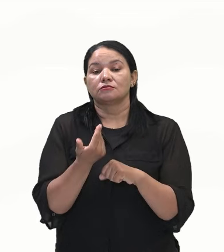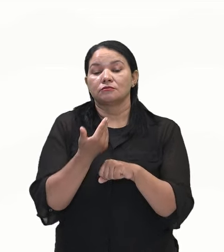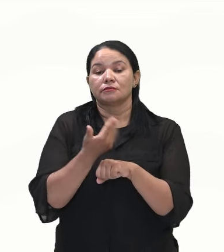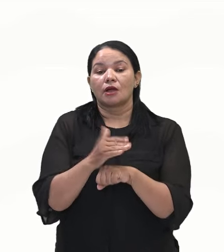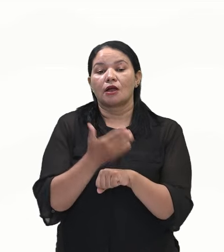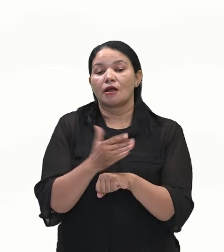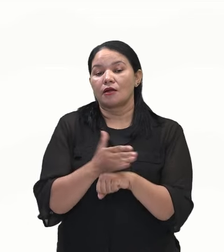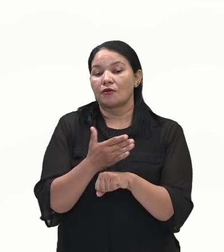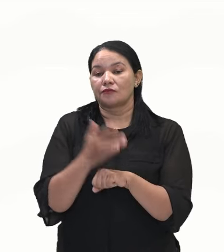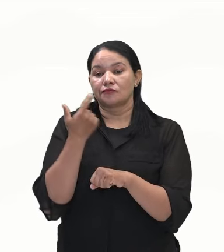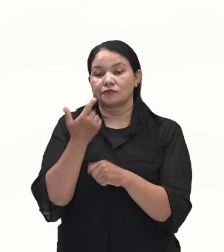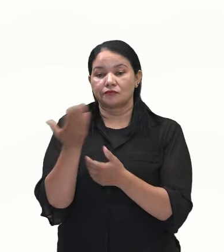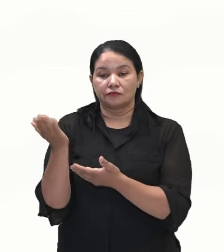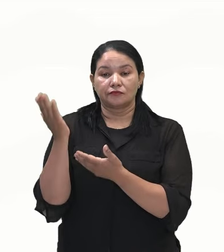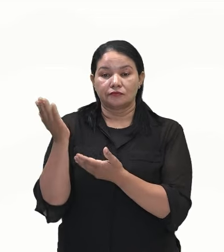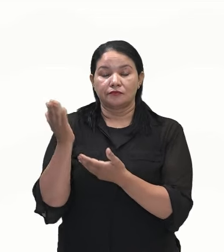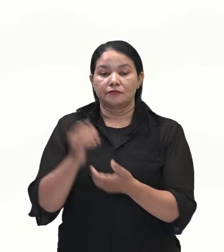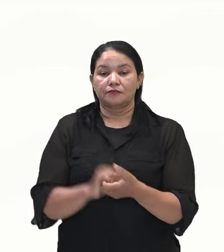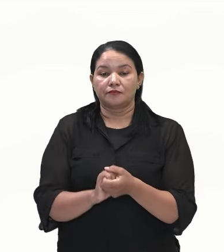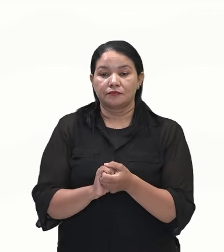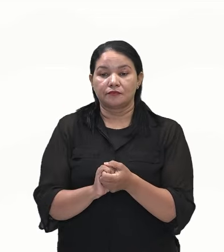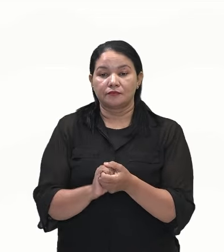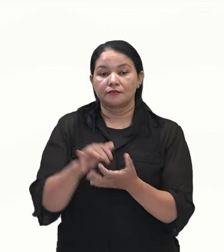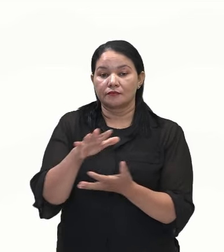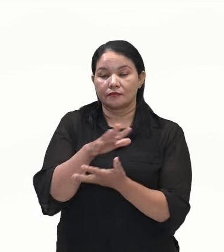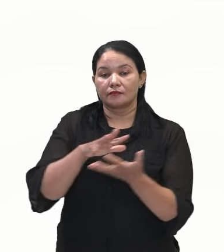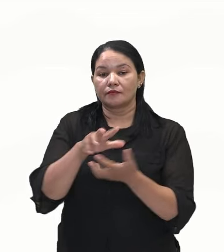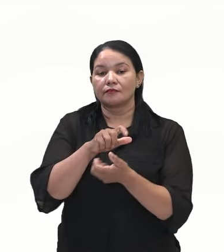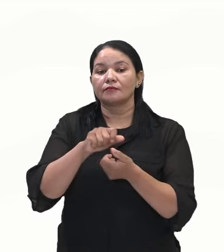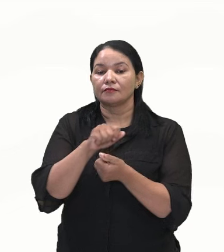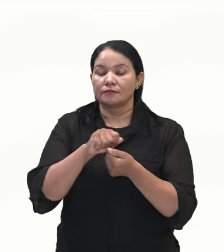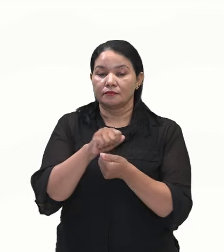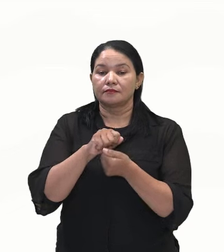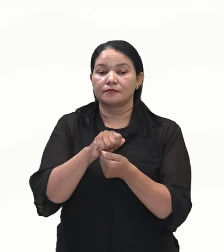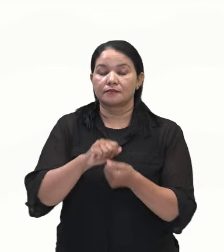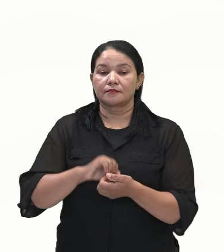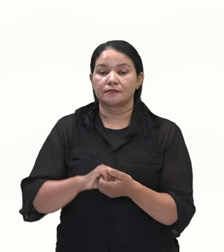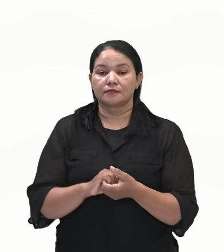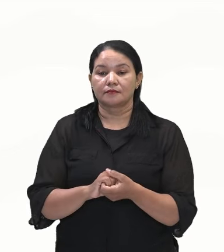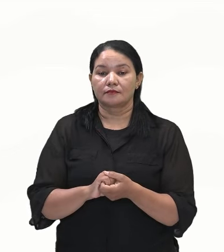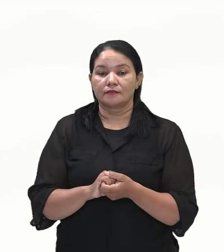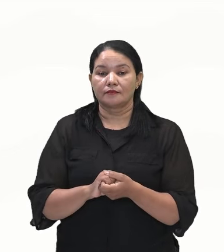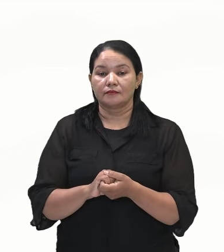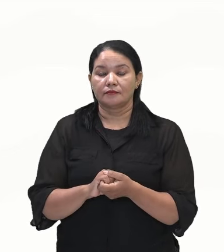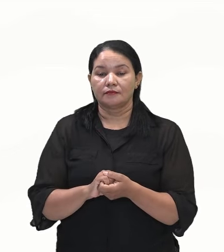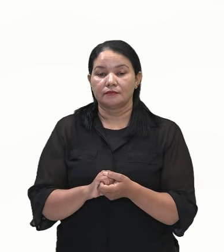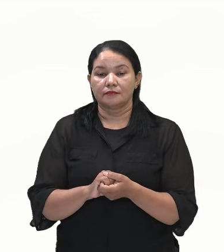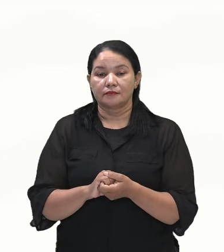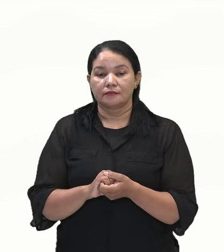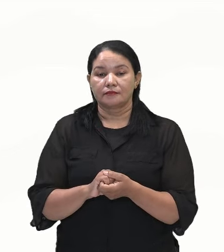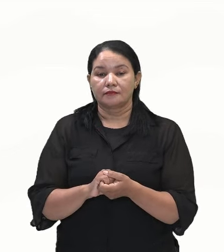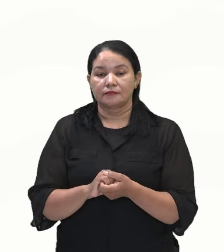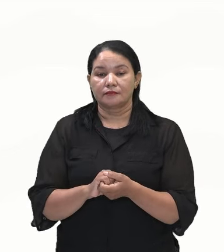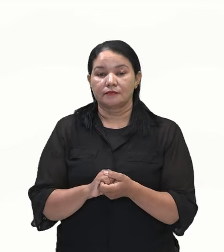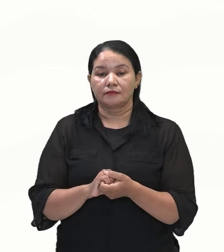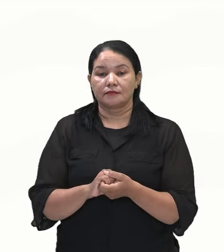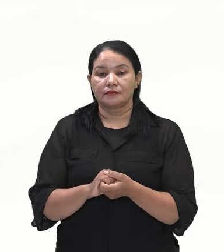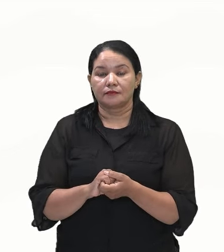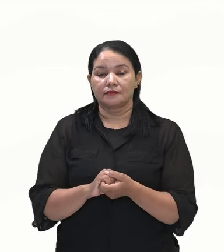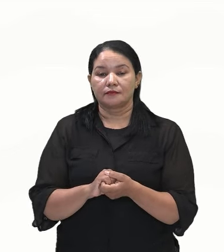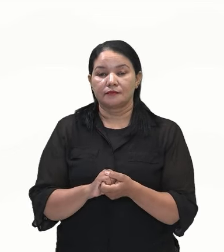practice, né, sustainable, né, práticas sustentáveis e que a partir,